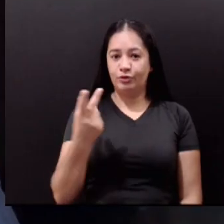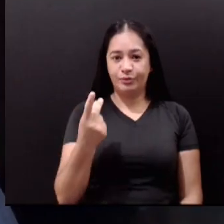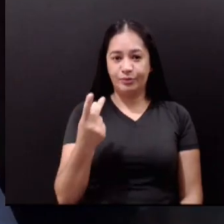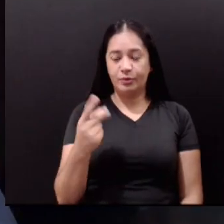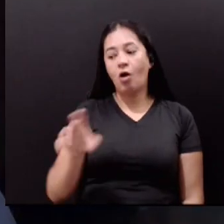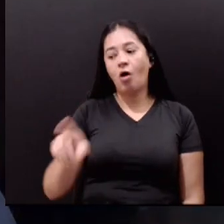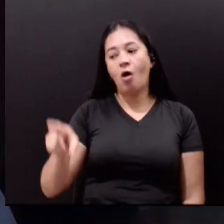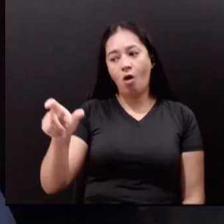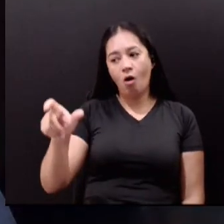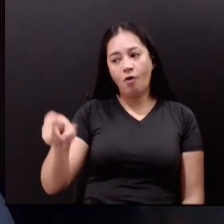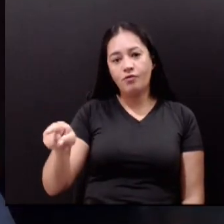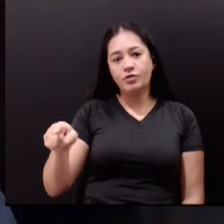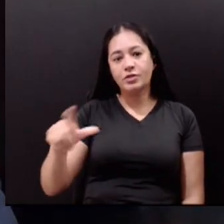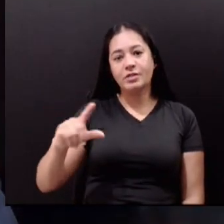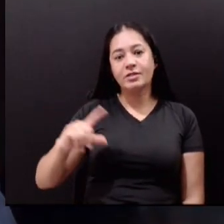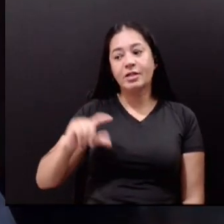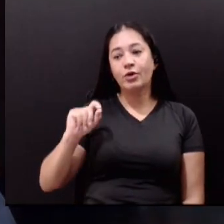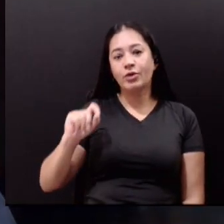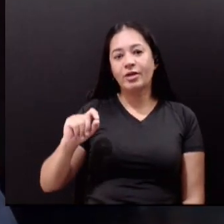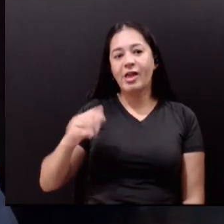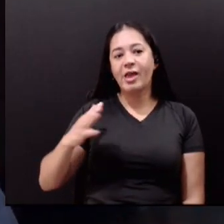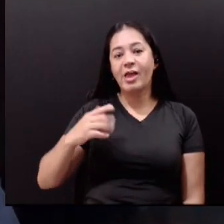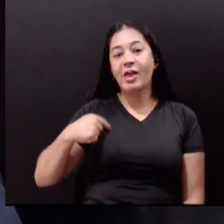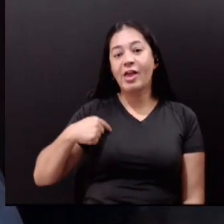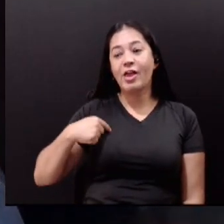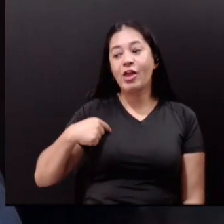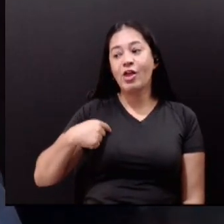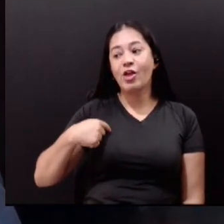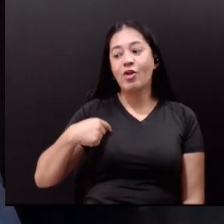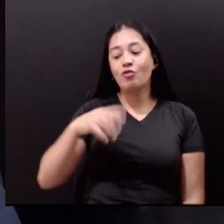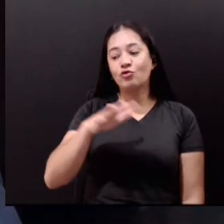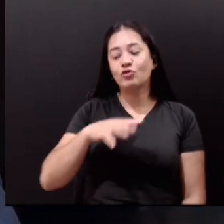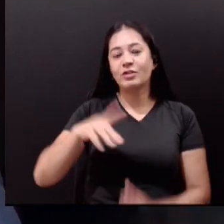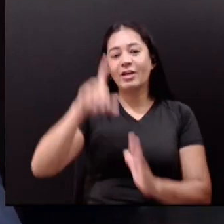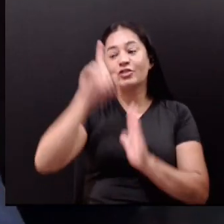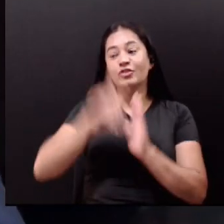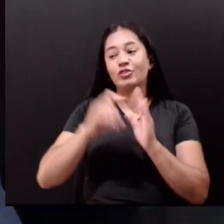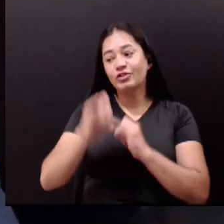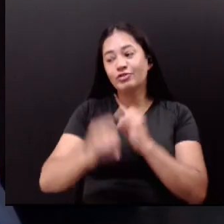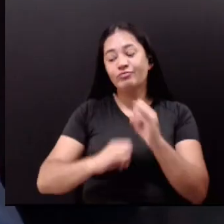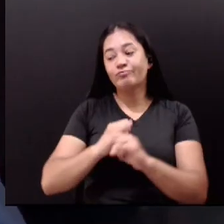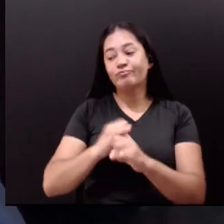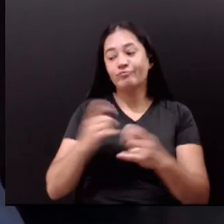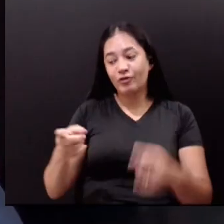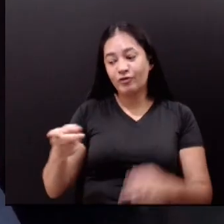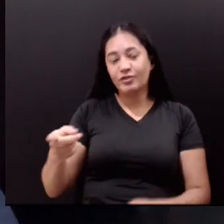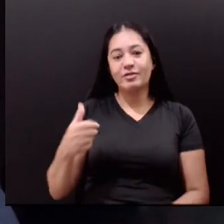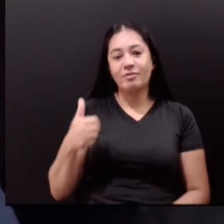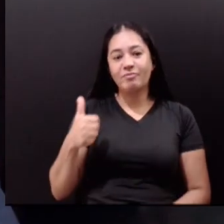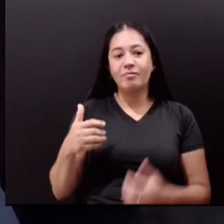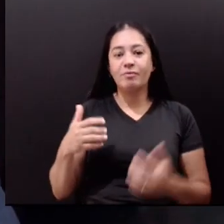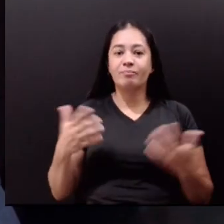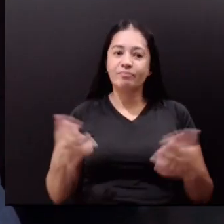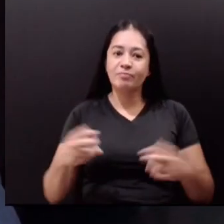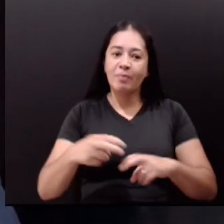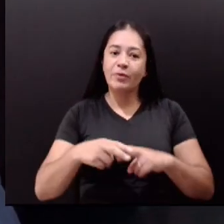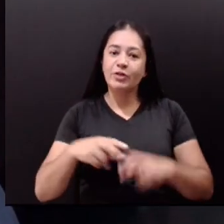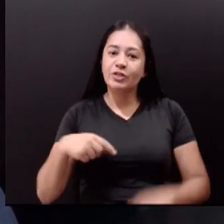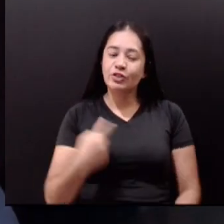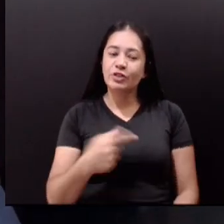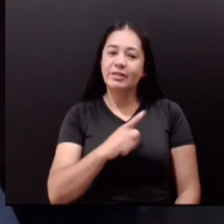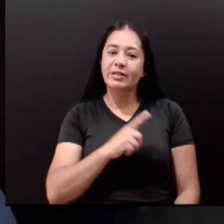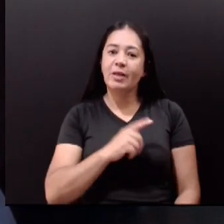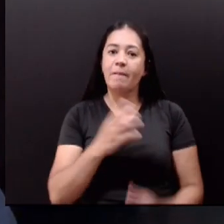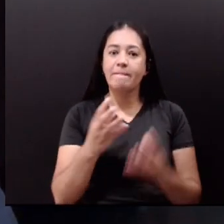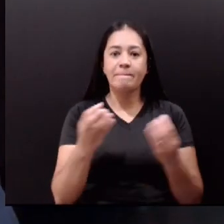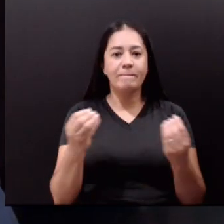uma vantagem, seu pai é da área de direito digital. Então, nós temos muitas coisas digitais aqui, né, Uhum. mas